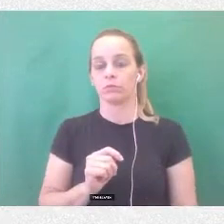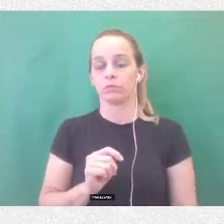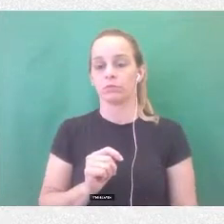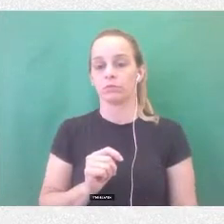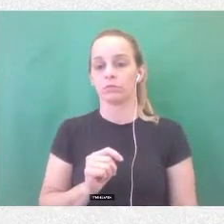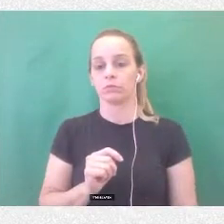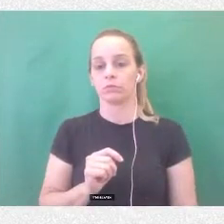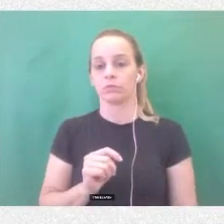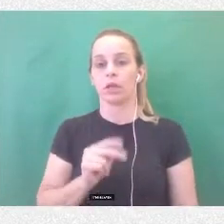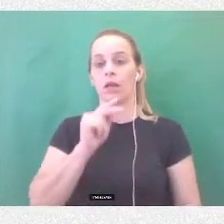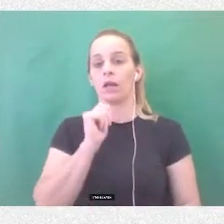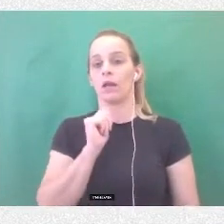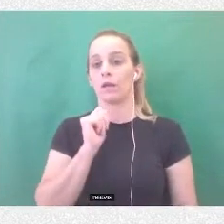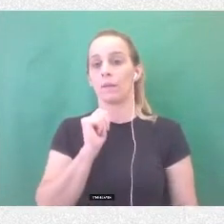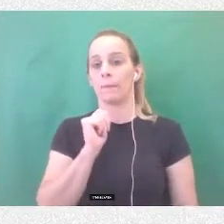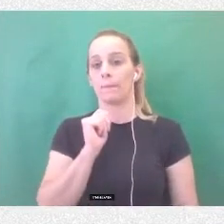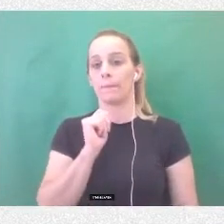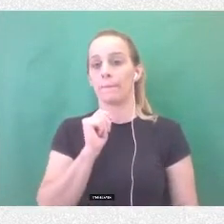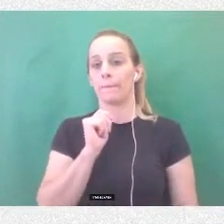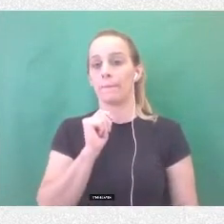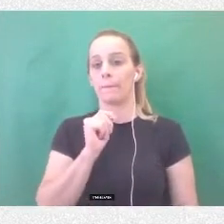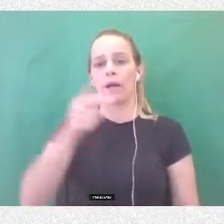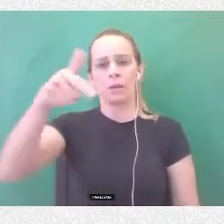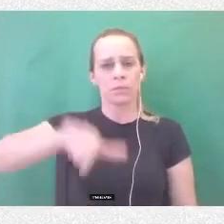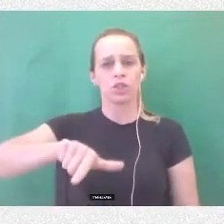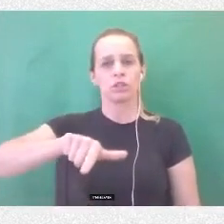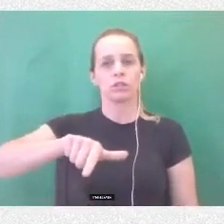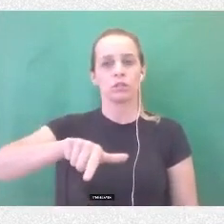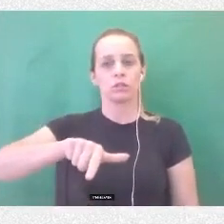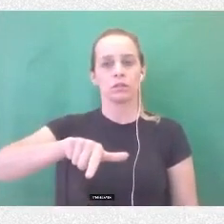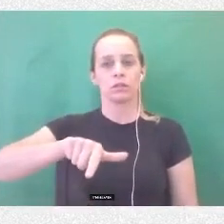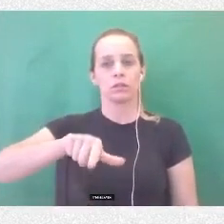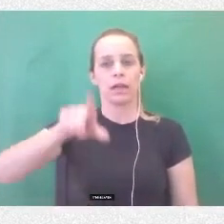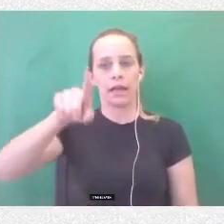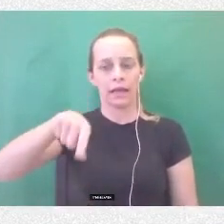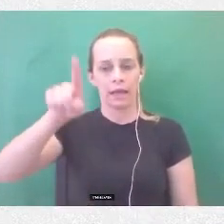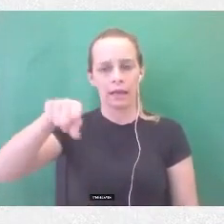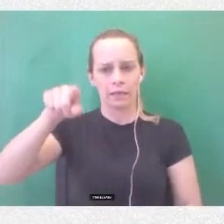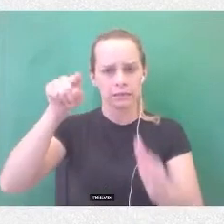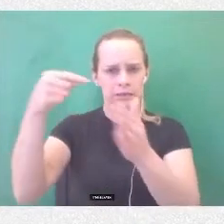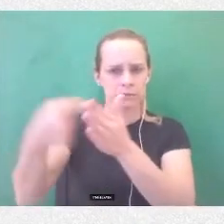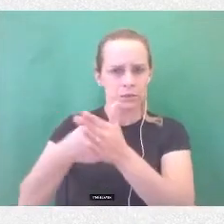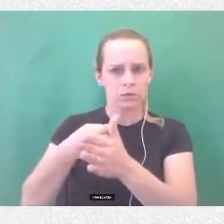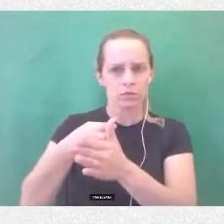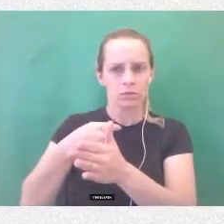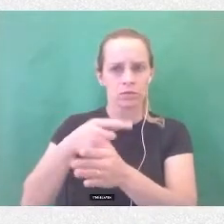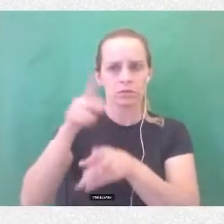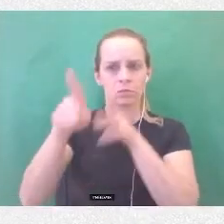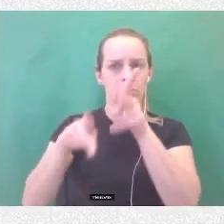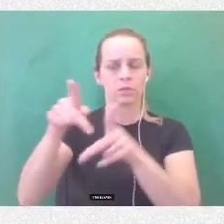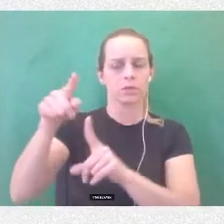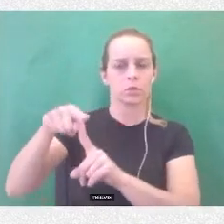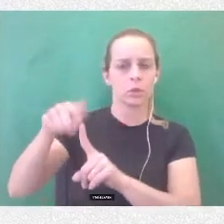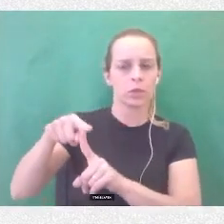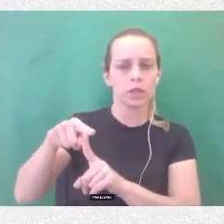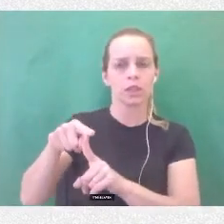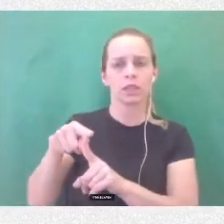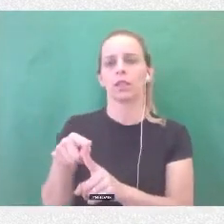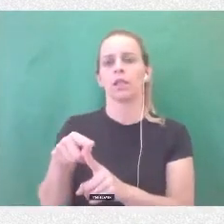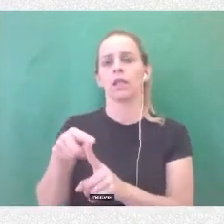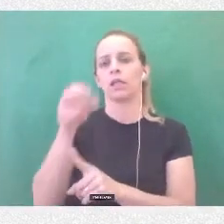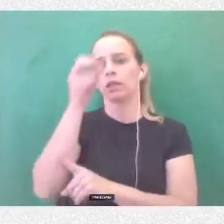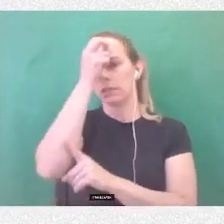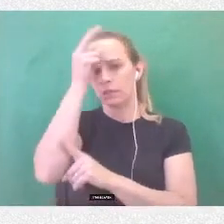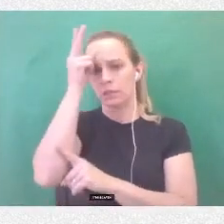Da população. Não, são perguntas que estão repetidas. Só confirma se são essas perguntas, tá? População de Toledo e o prefeito que foram